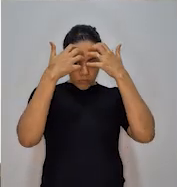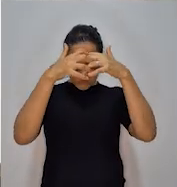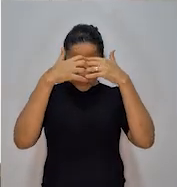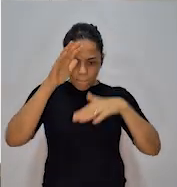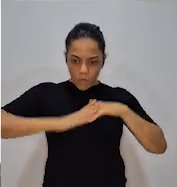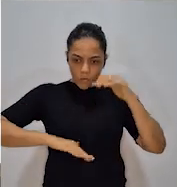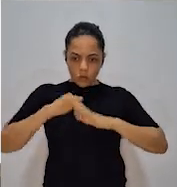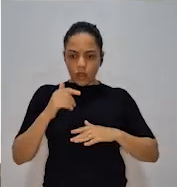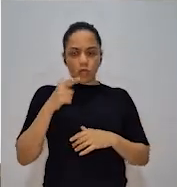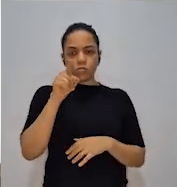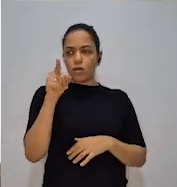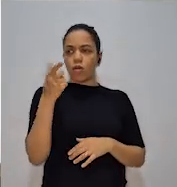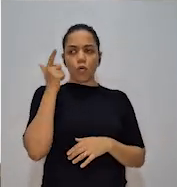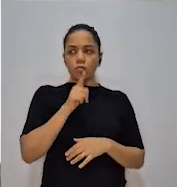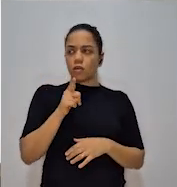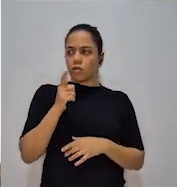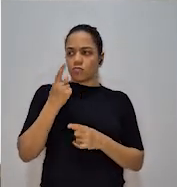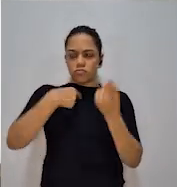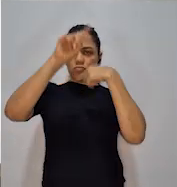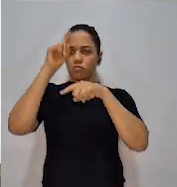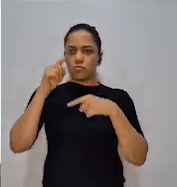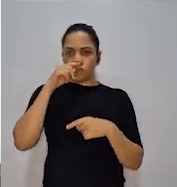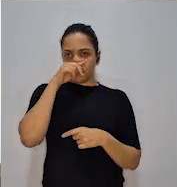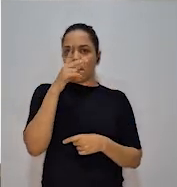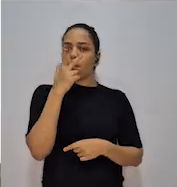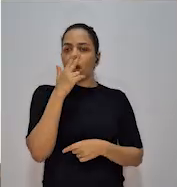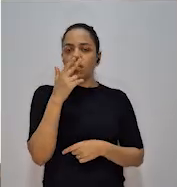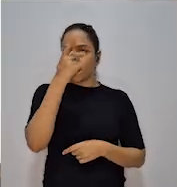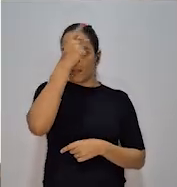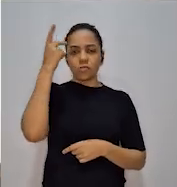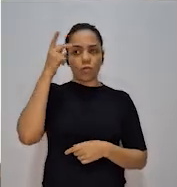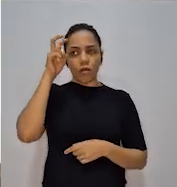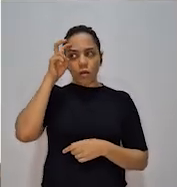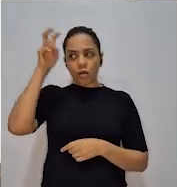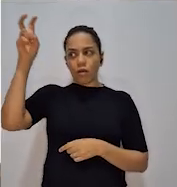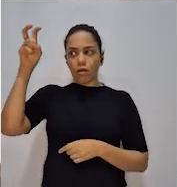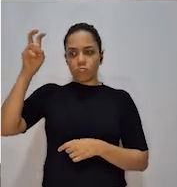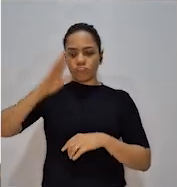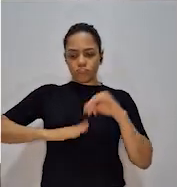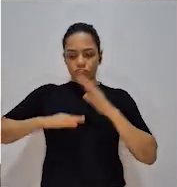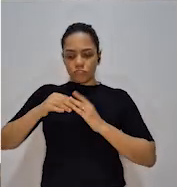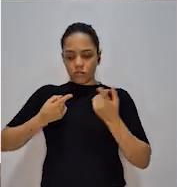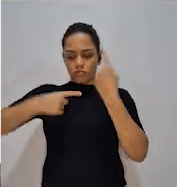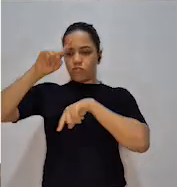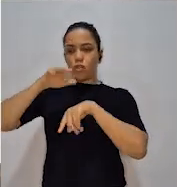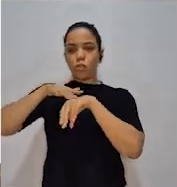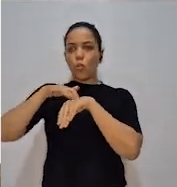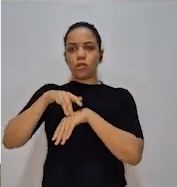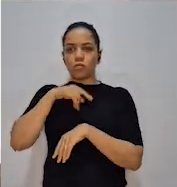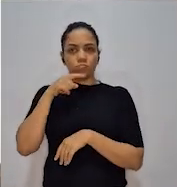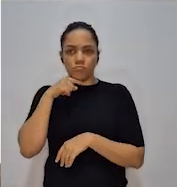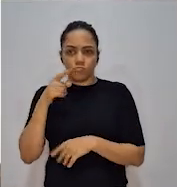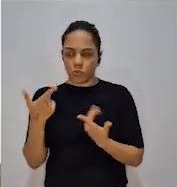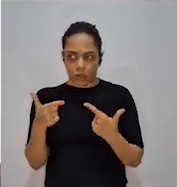seja, o meu questionamento foi: intelectuais não adoecem, ou seja, pessoas altamente capacitadas não adoecem? E